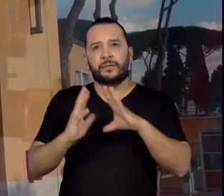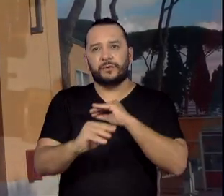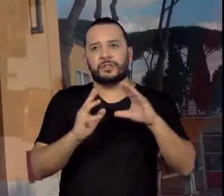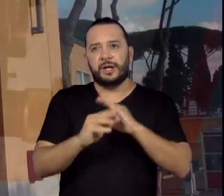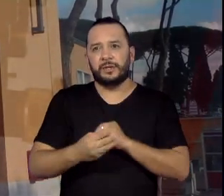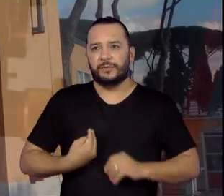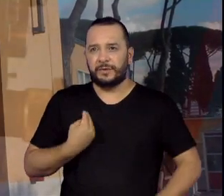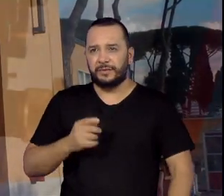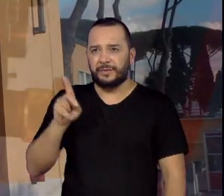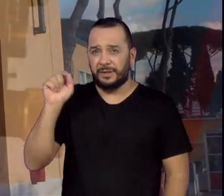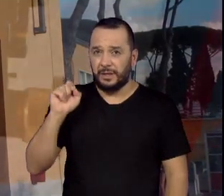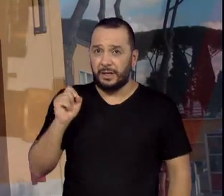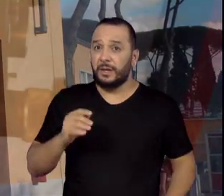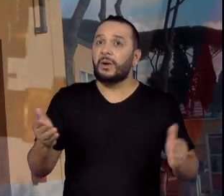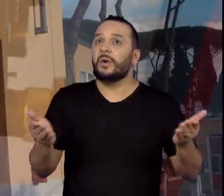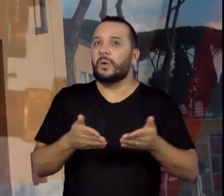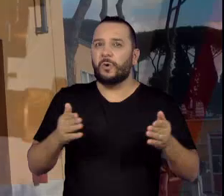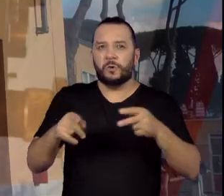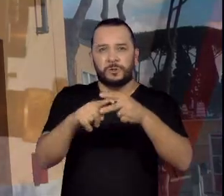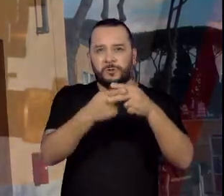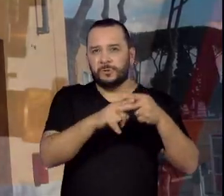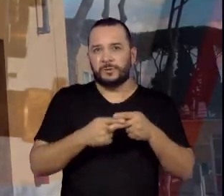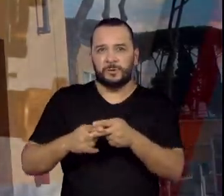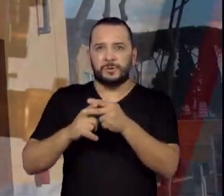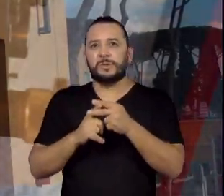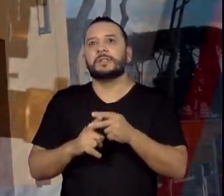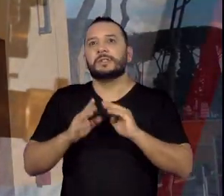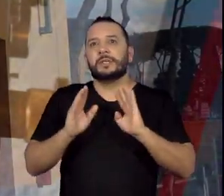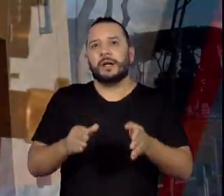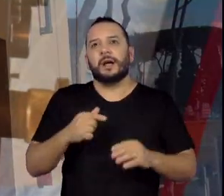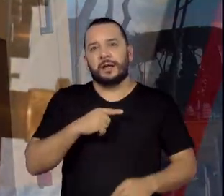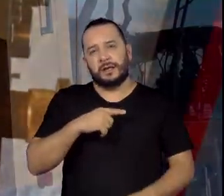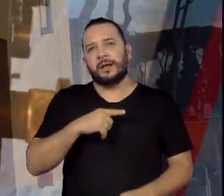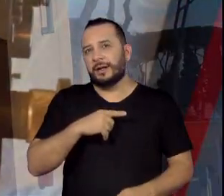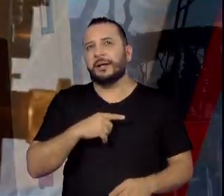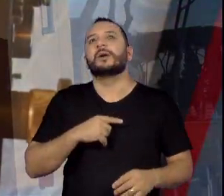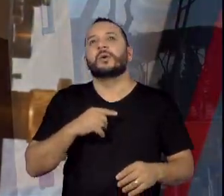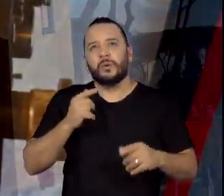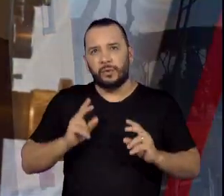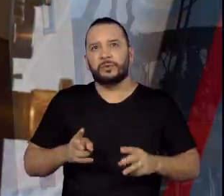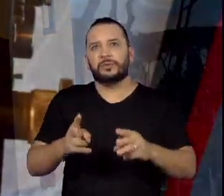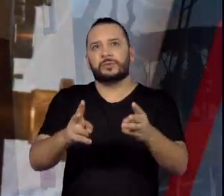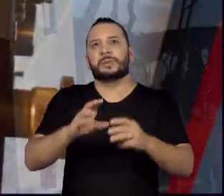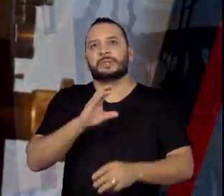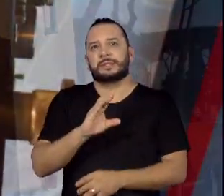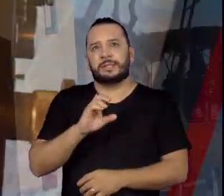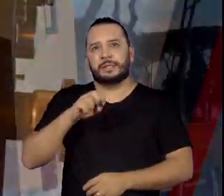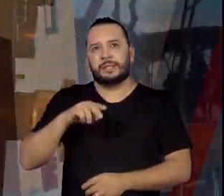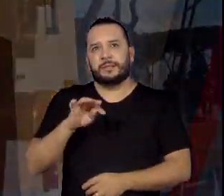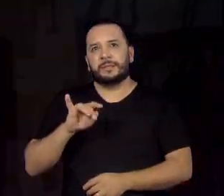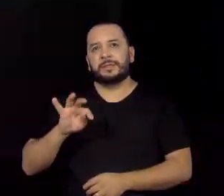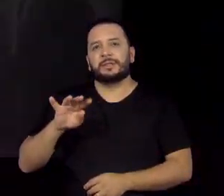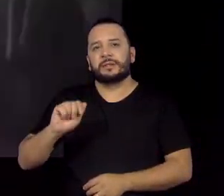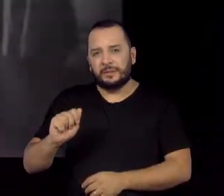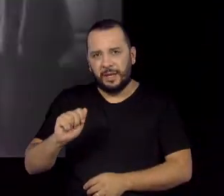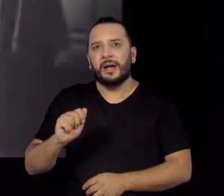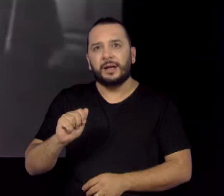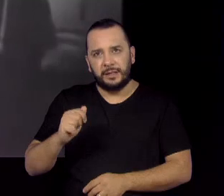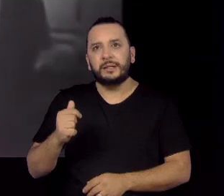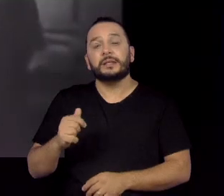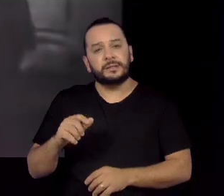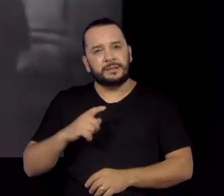Hoje totalmente recuperada, a Cinecittà continua em plena atividade e por lá já passaram mais de